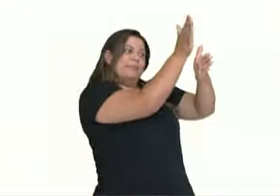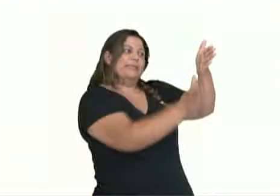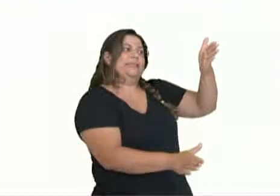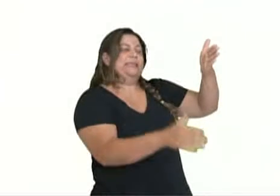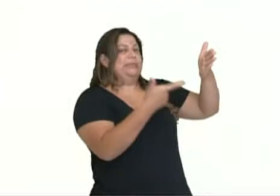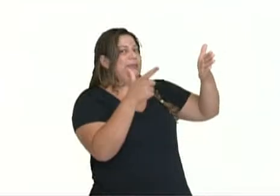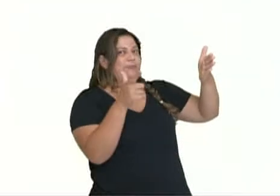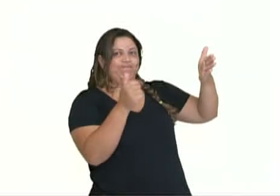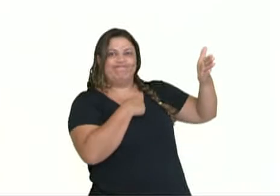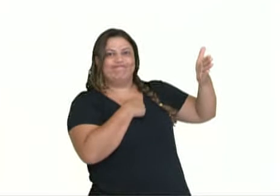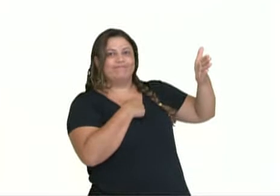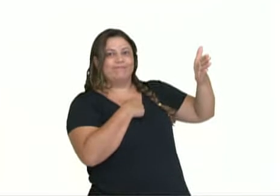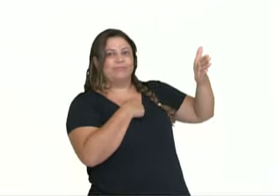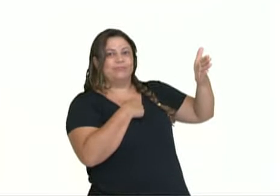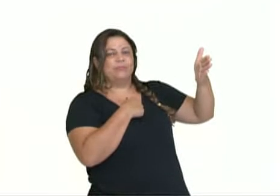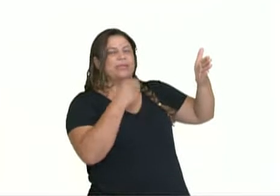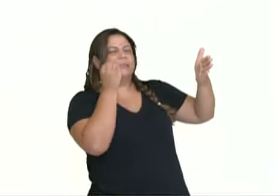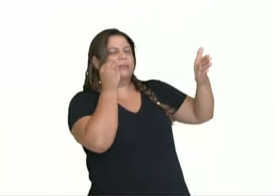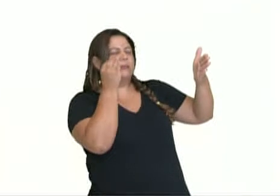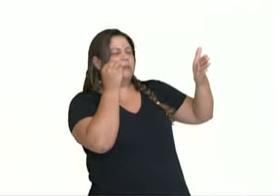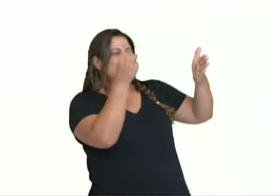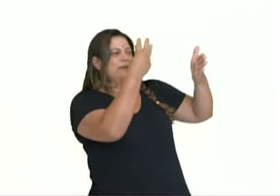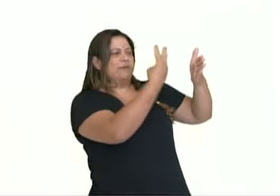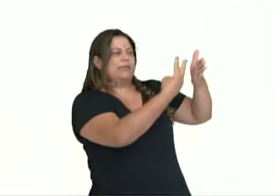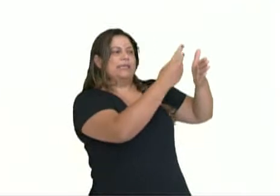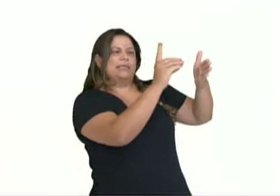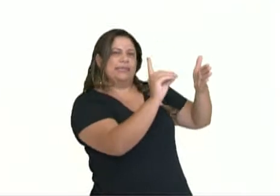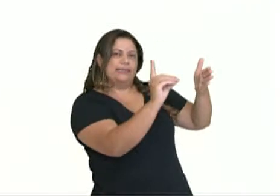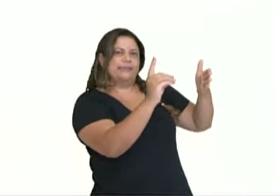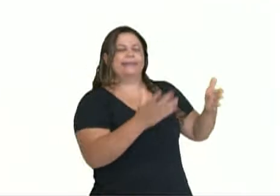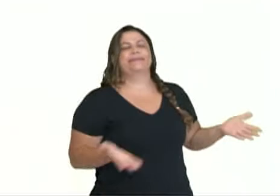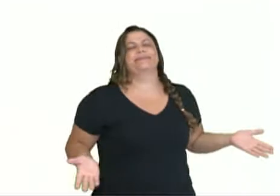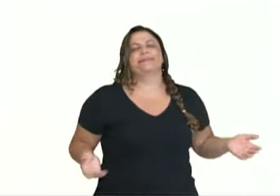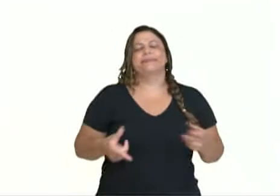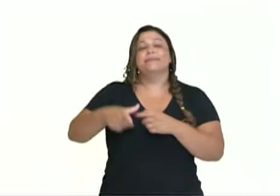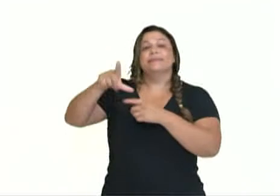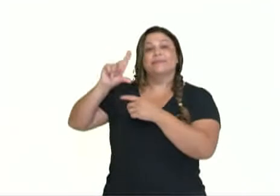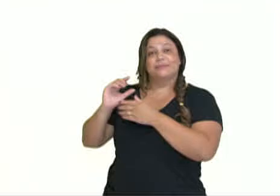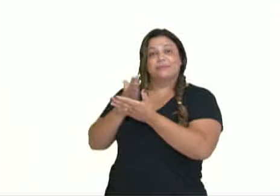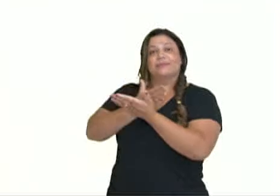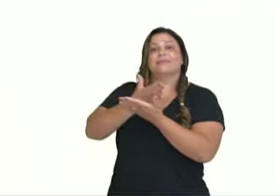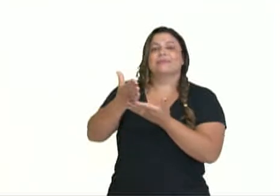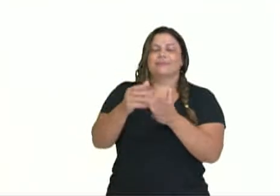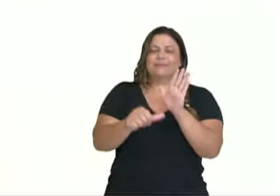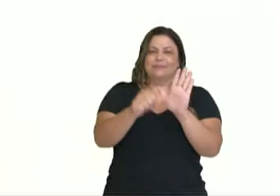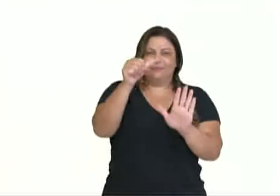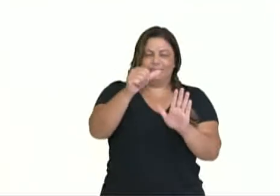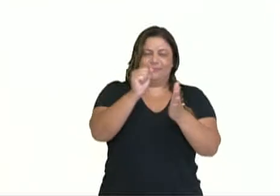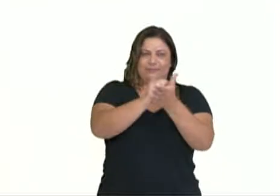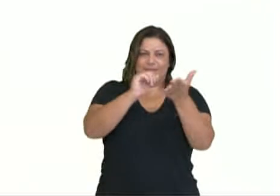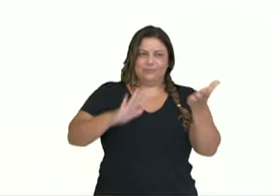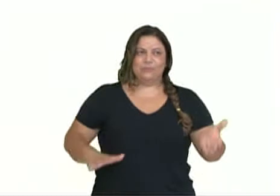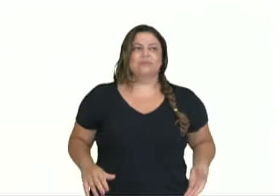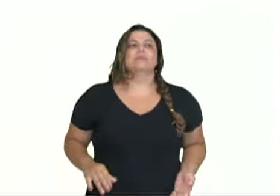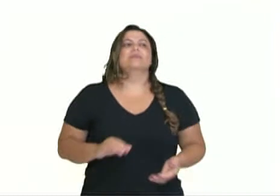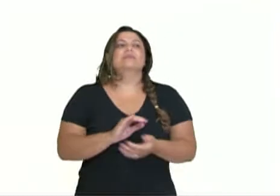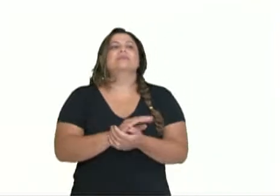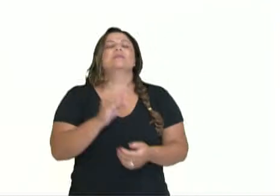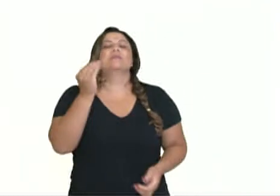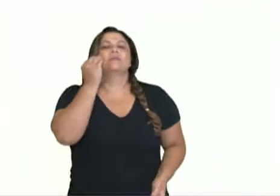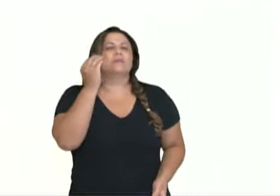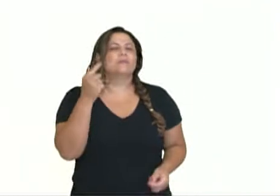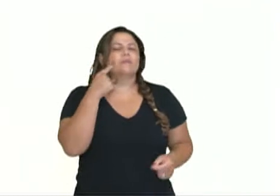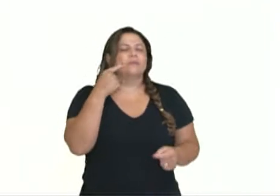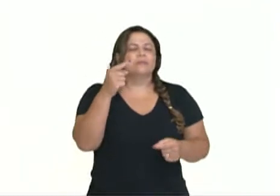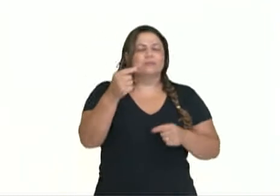a tentativa. Giotto começou isso. Antes da gente continuar, vamos ao nosso primeiro exercício. Nosso teste.